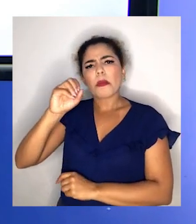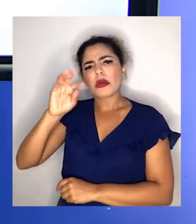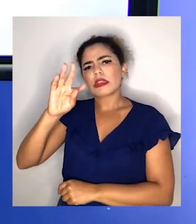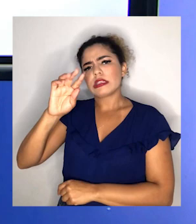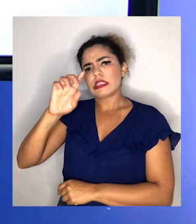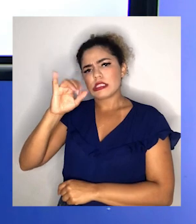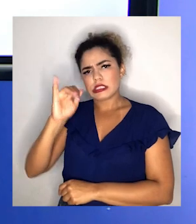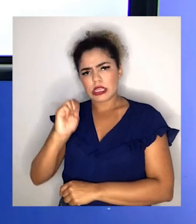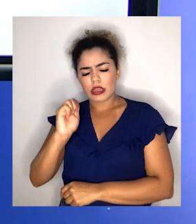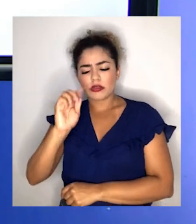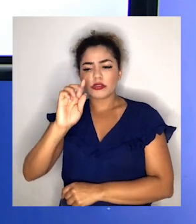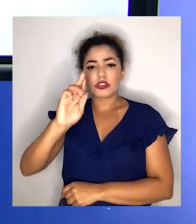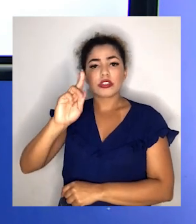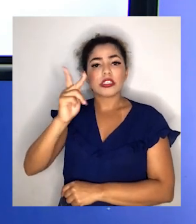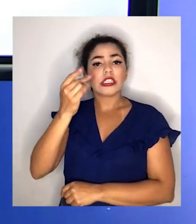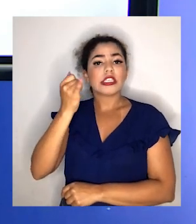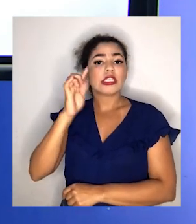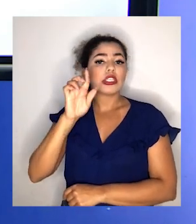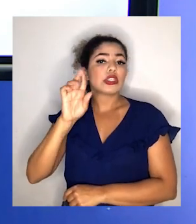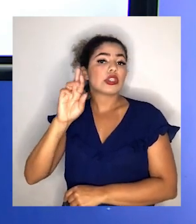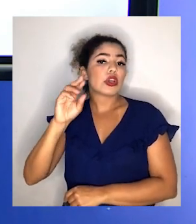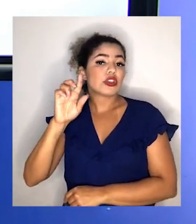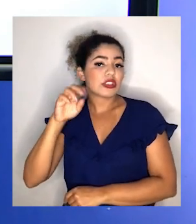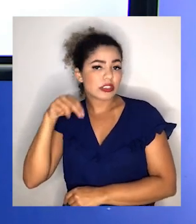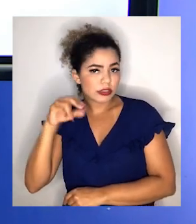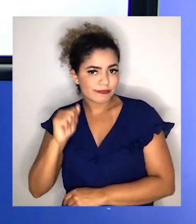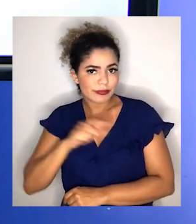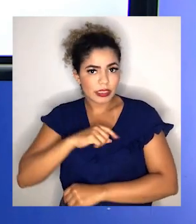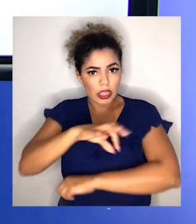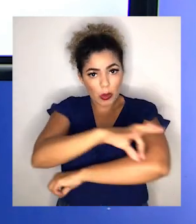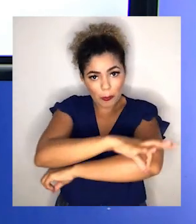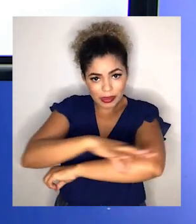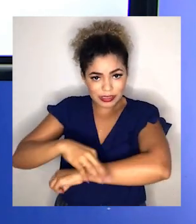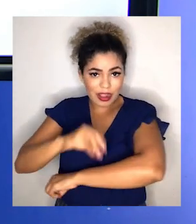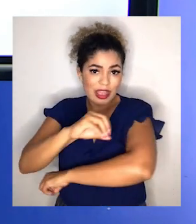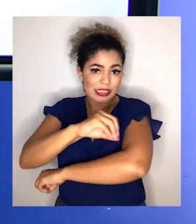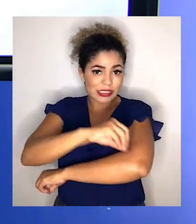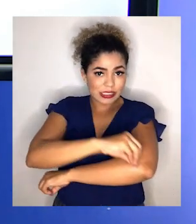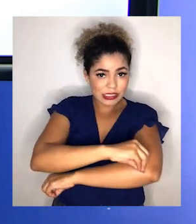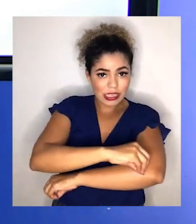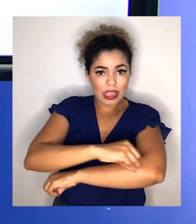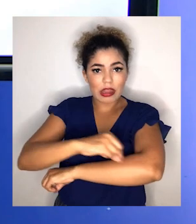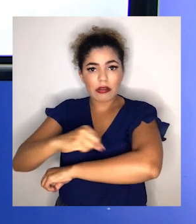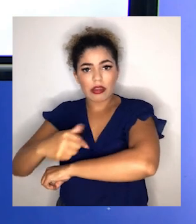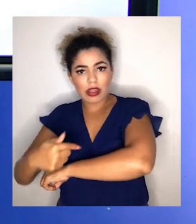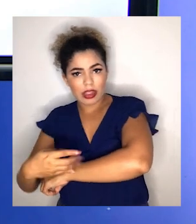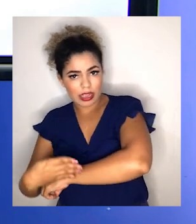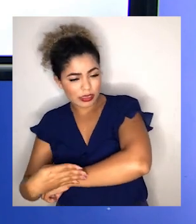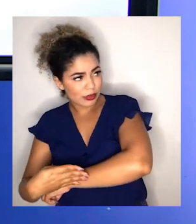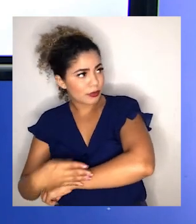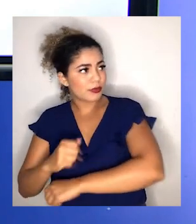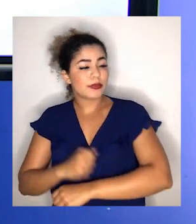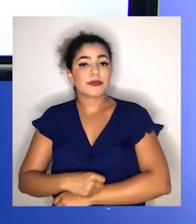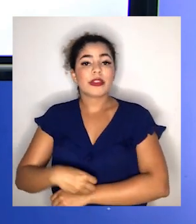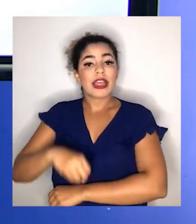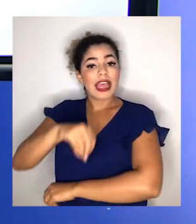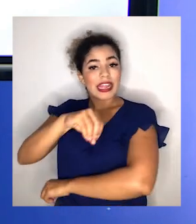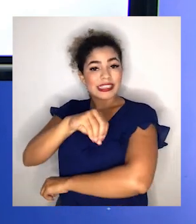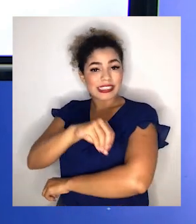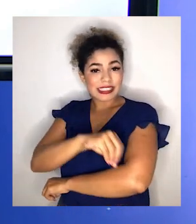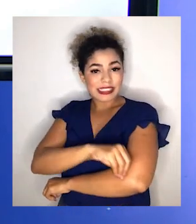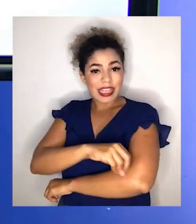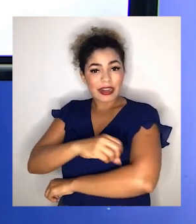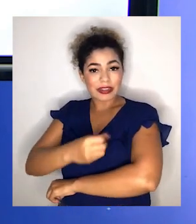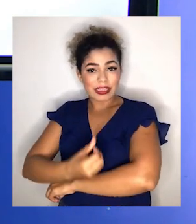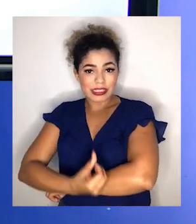de íons de hidrogênio essa substância libera? Então, nós temos uma escala que vai de 0 a 14. Atenção, de 0